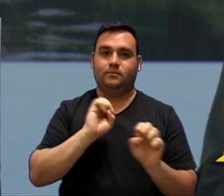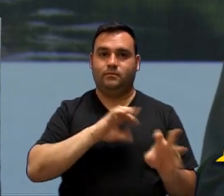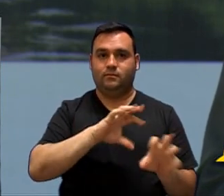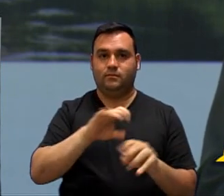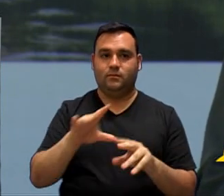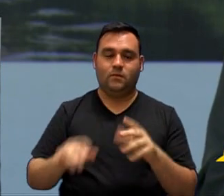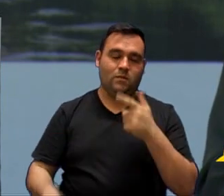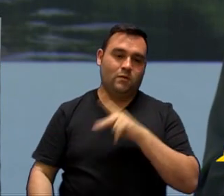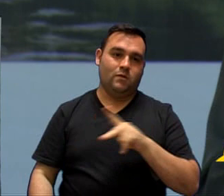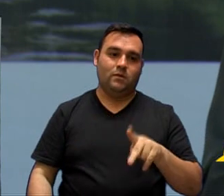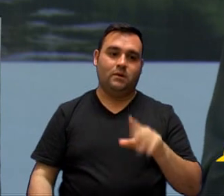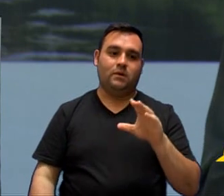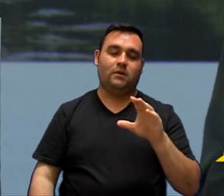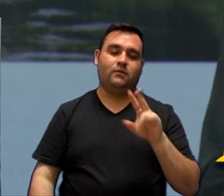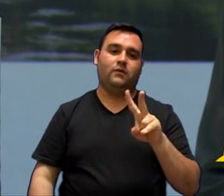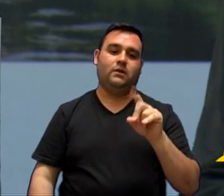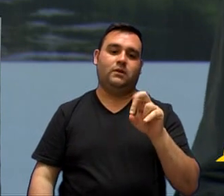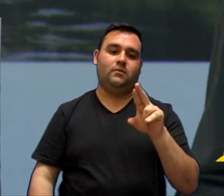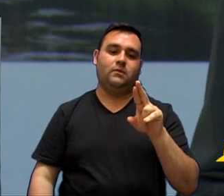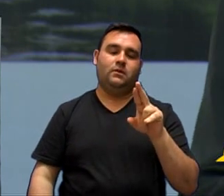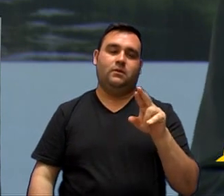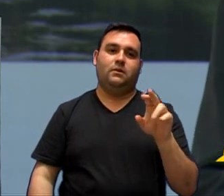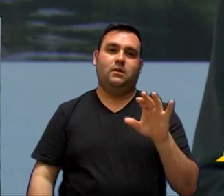Educação, professor Vanderlei Aca,